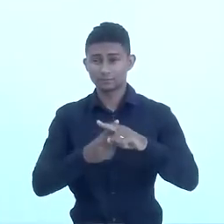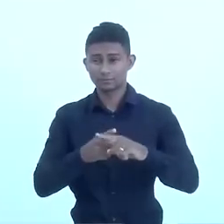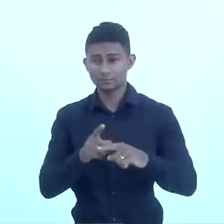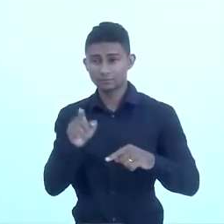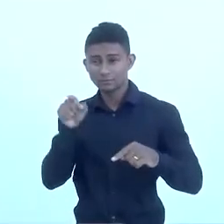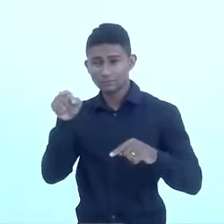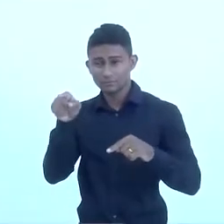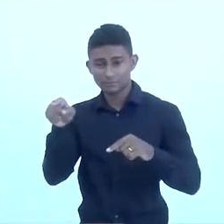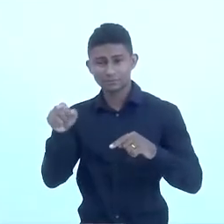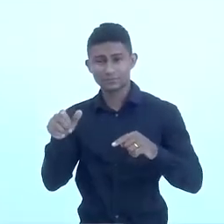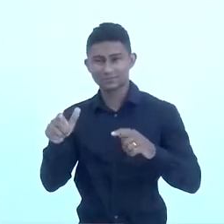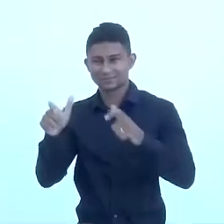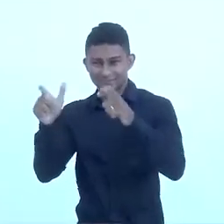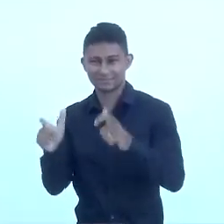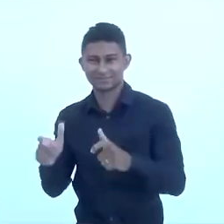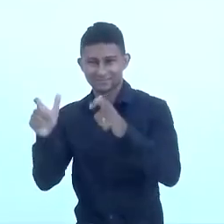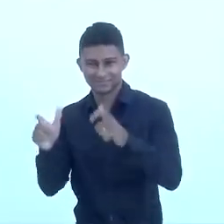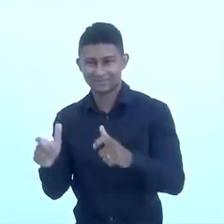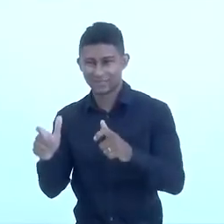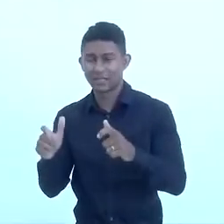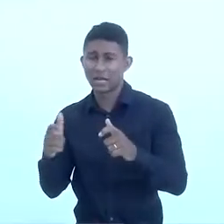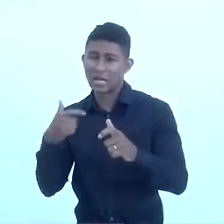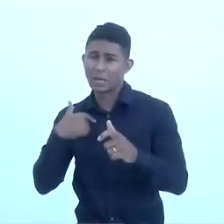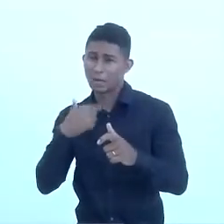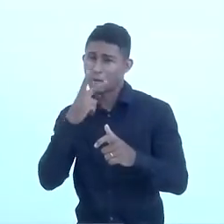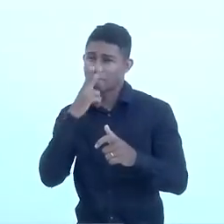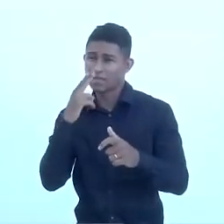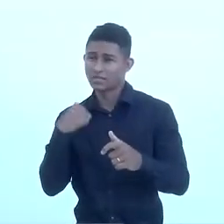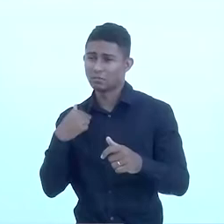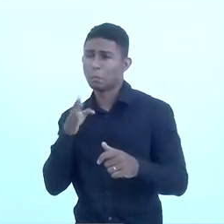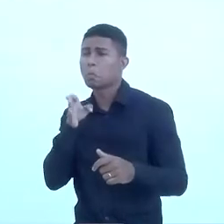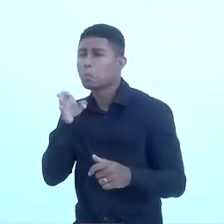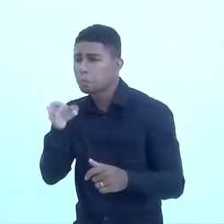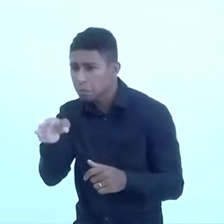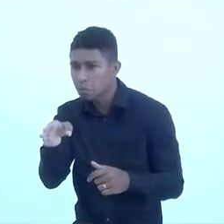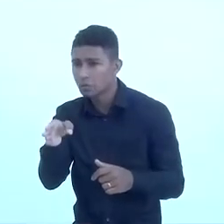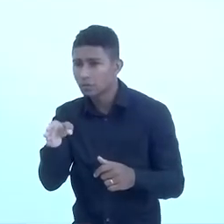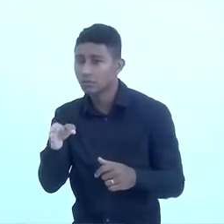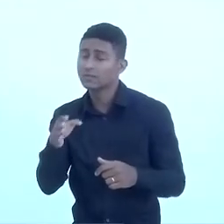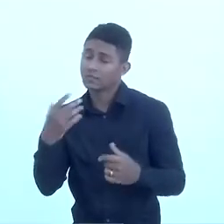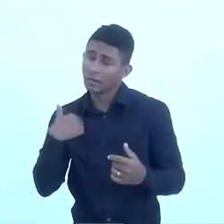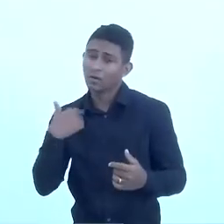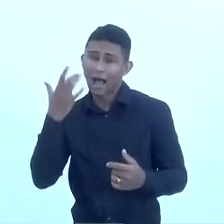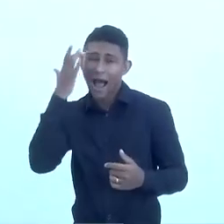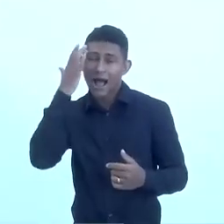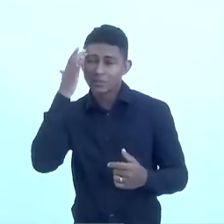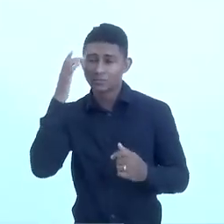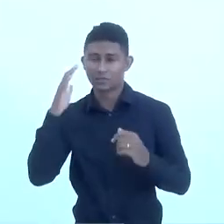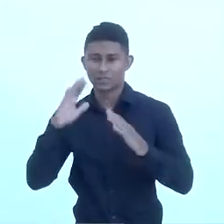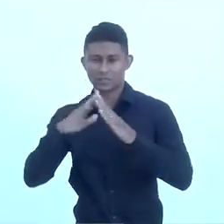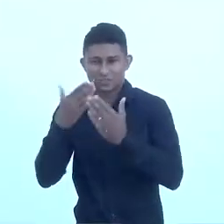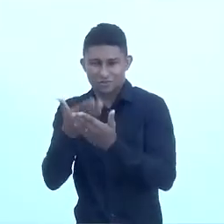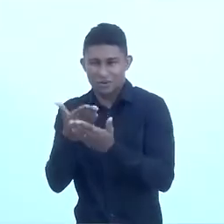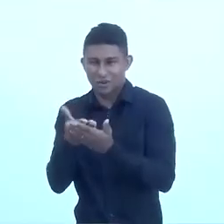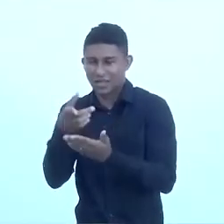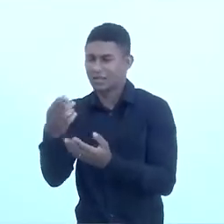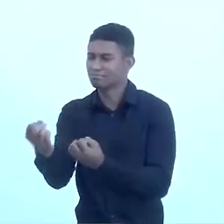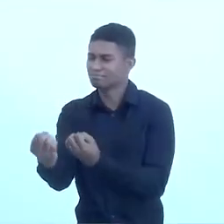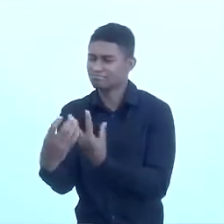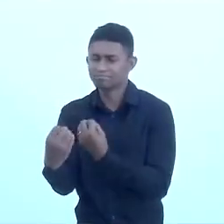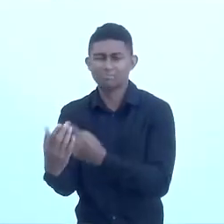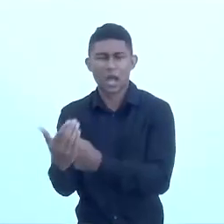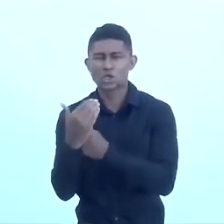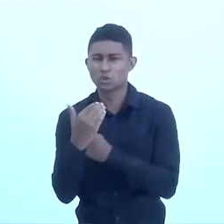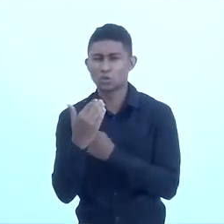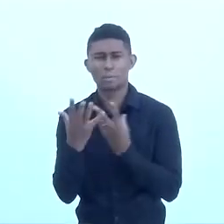uma inserção ali de uma forma, acho que adequada. Por isso que eu prezo muito esse ensino pré-primário que eu tive,